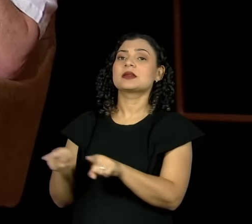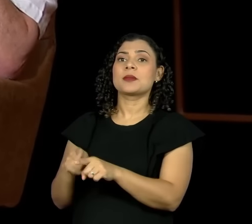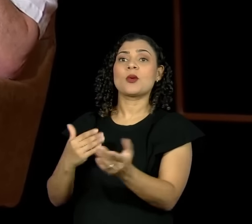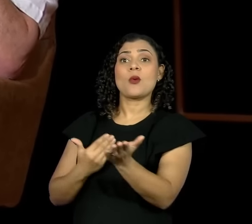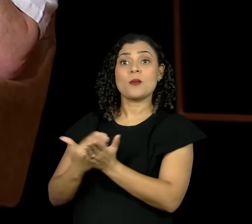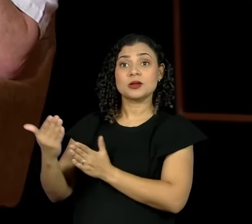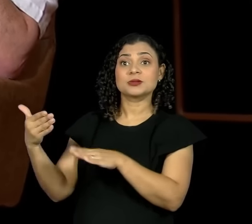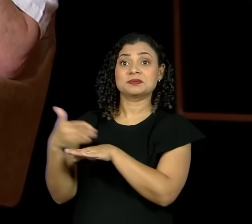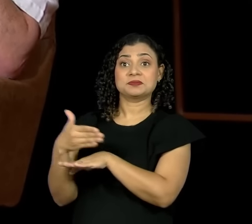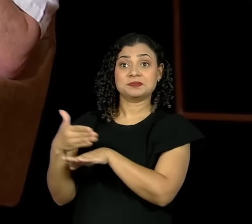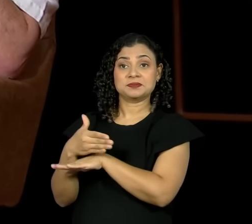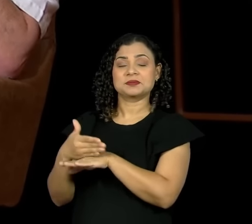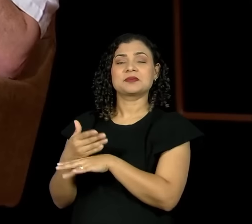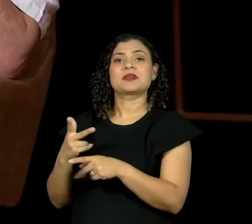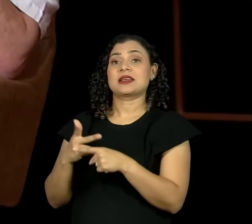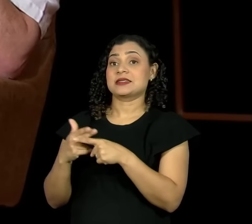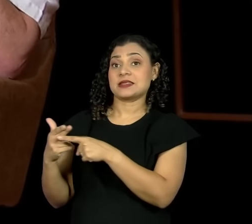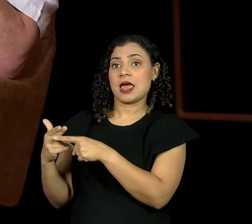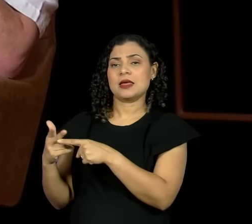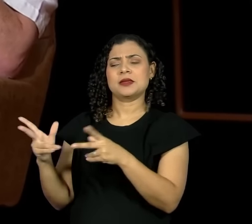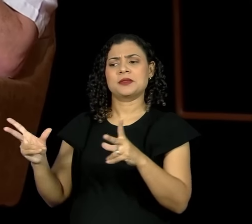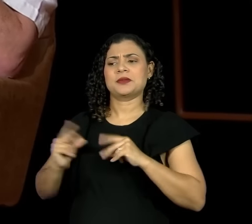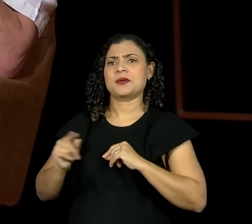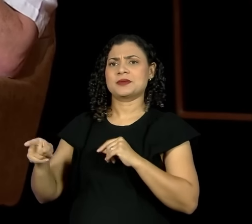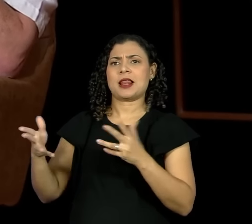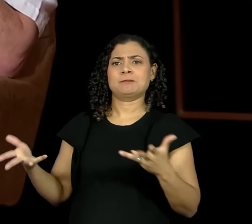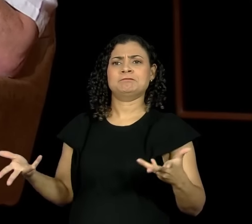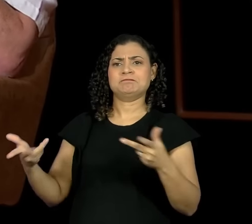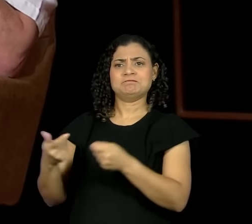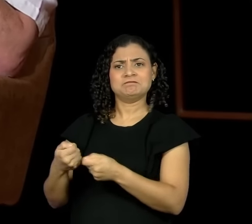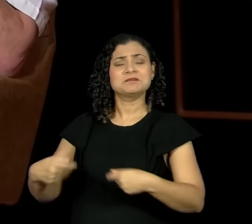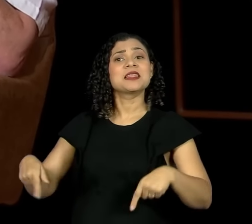série ela se jogou de tal forma assim